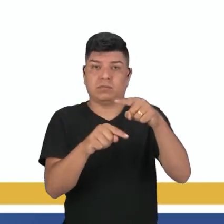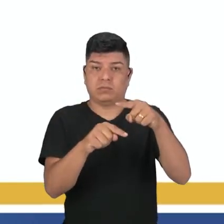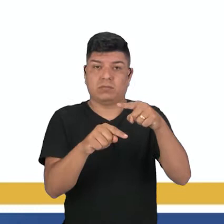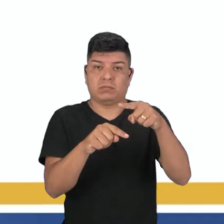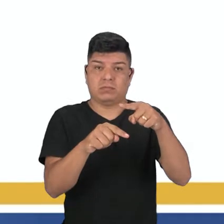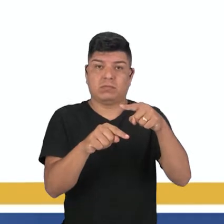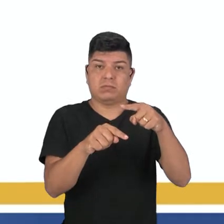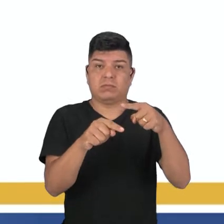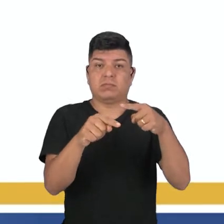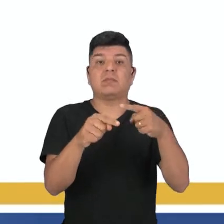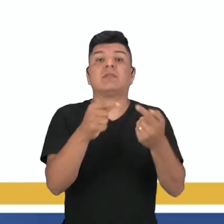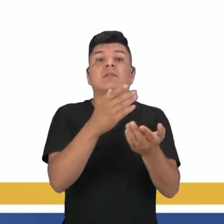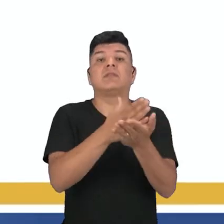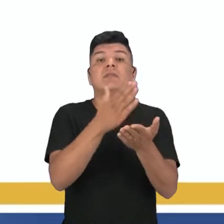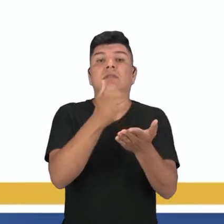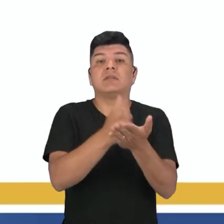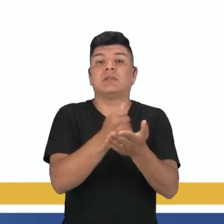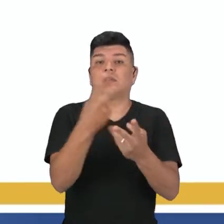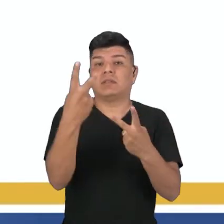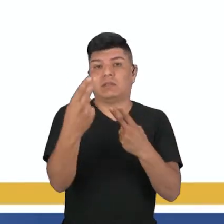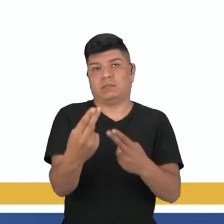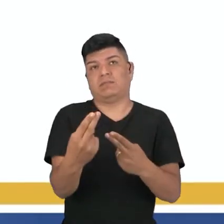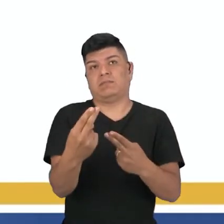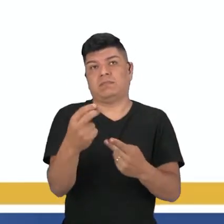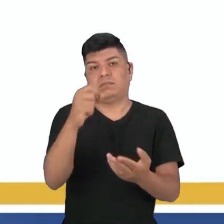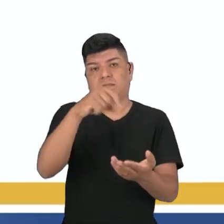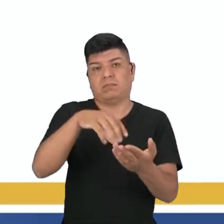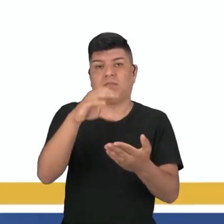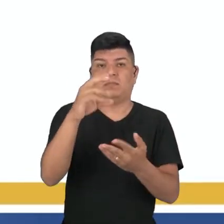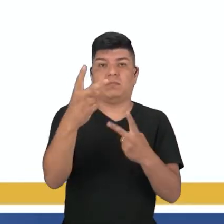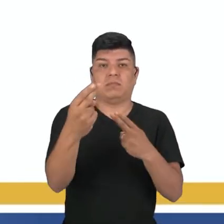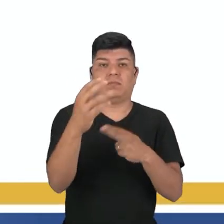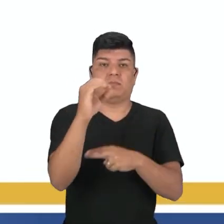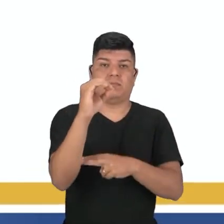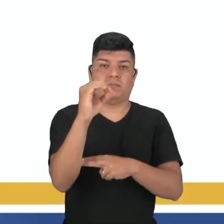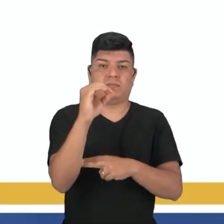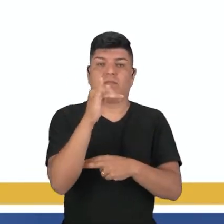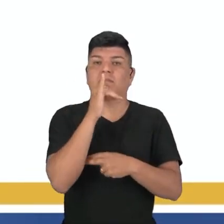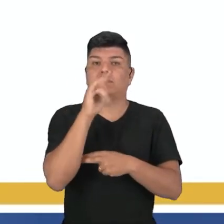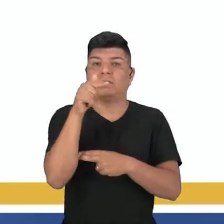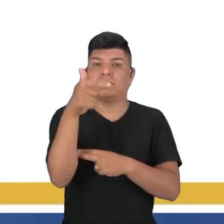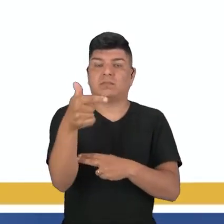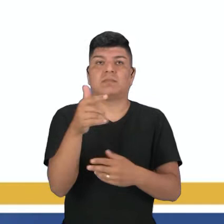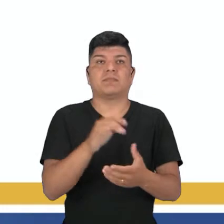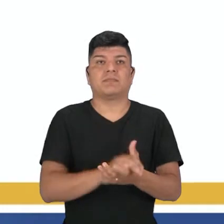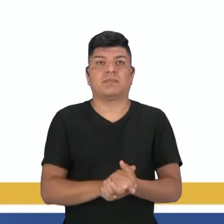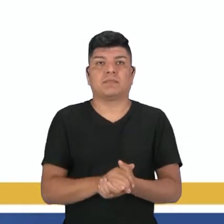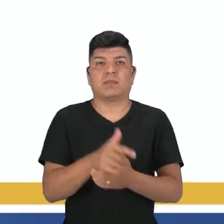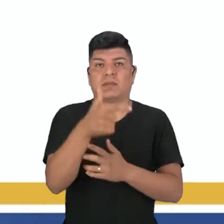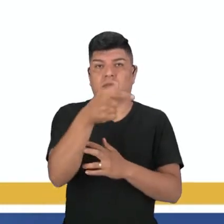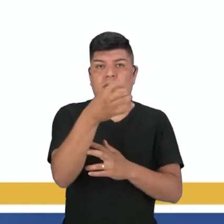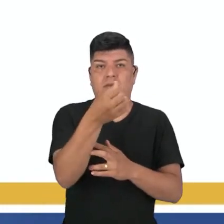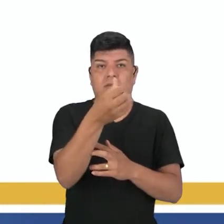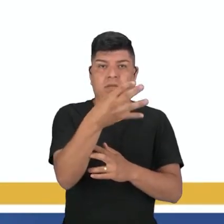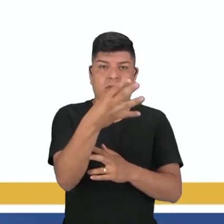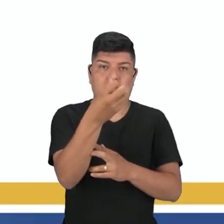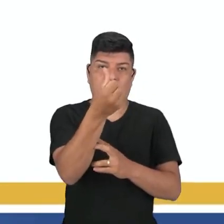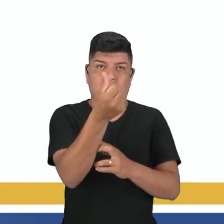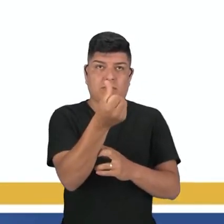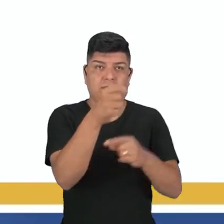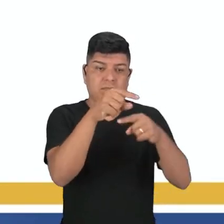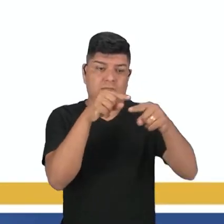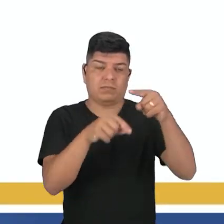em partes iguais, com o resto igual a 0. Mas vamos observar mais um exemplo. Eu tenho aí 246 dividido para